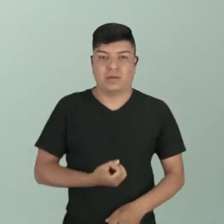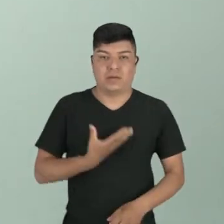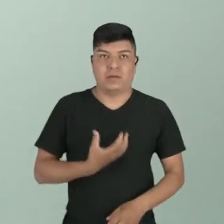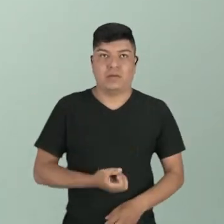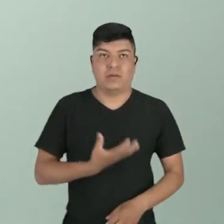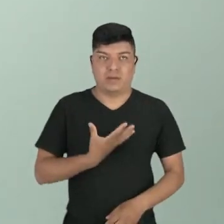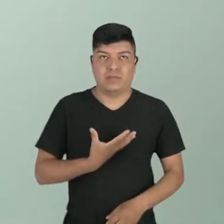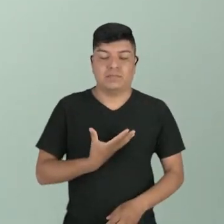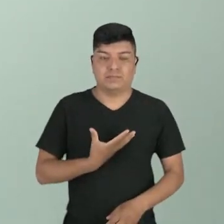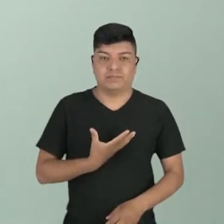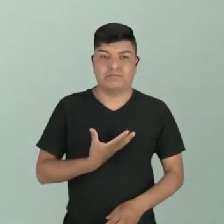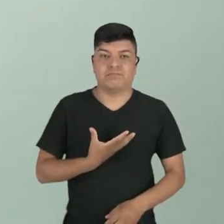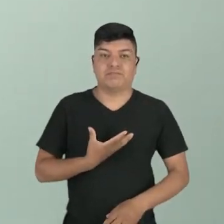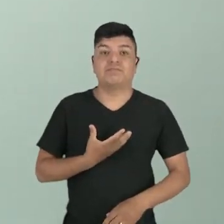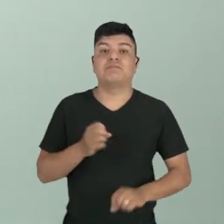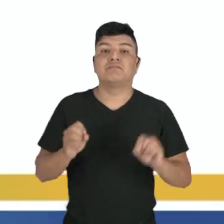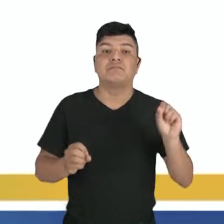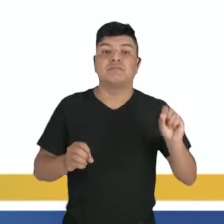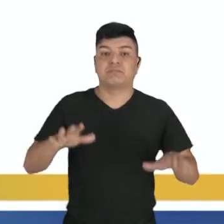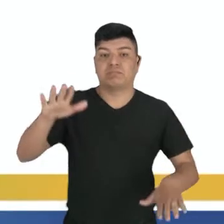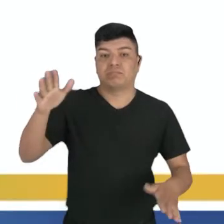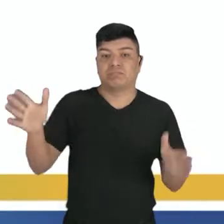no início da Idade Média. Vamos lá.